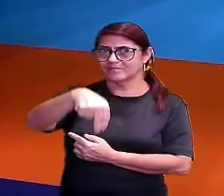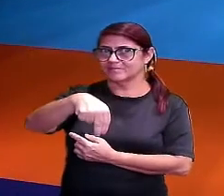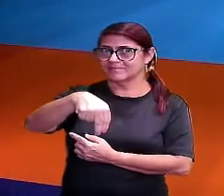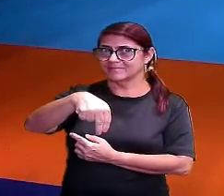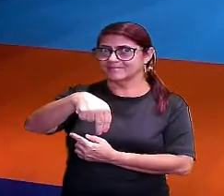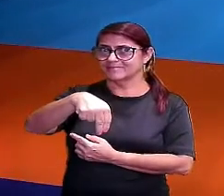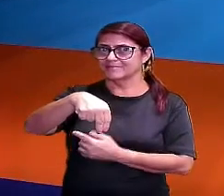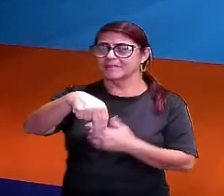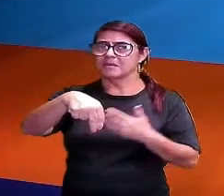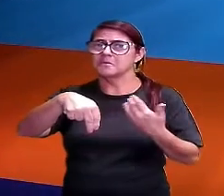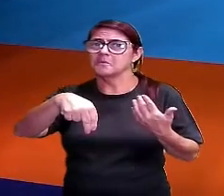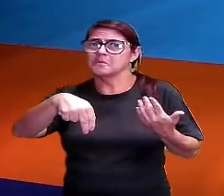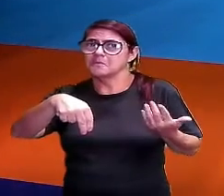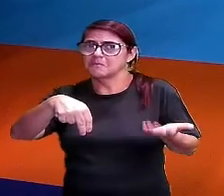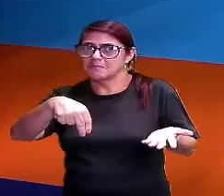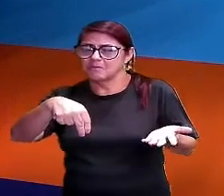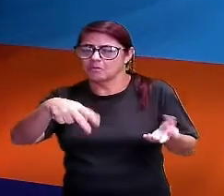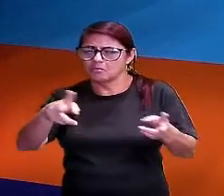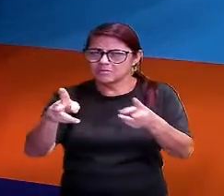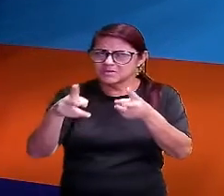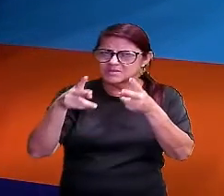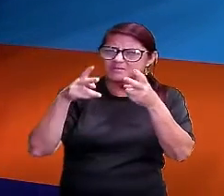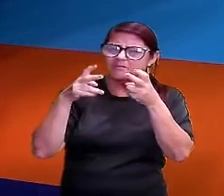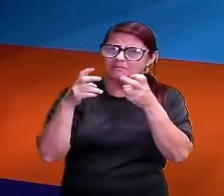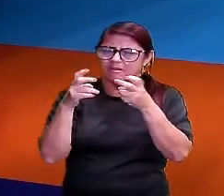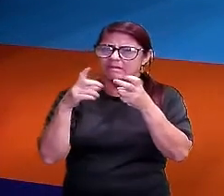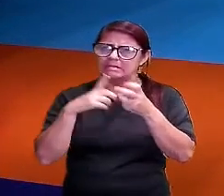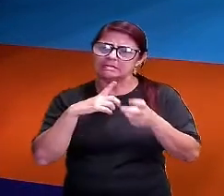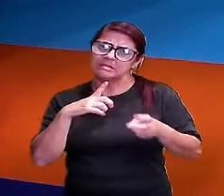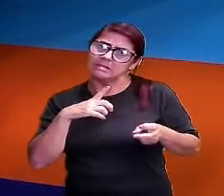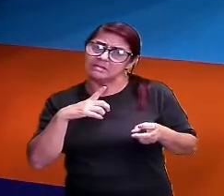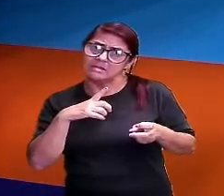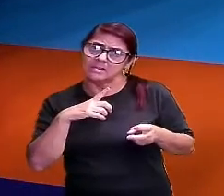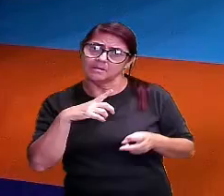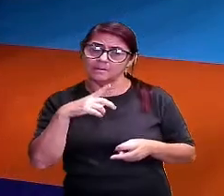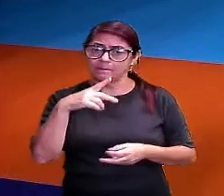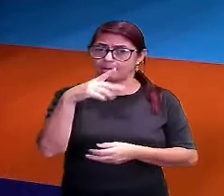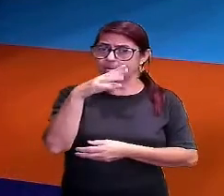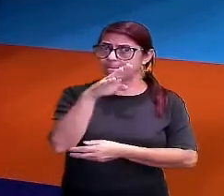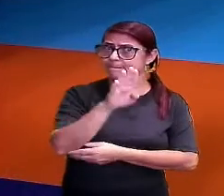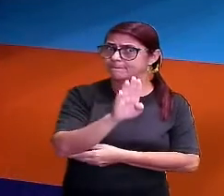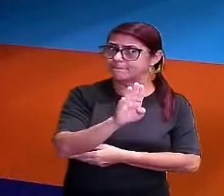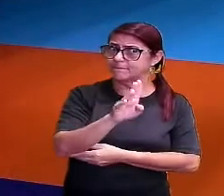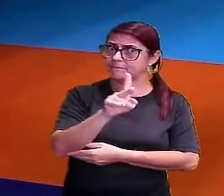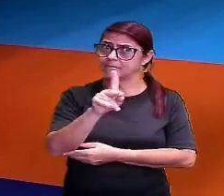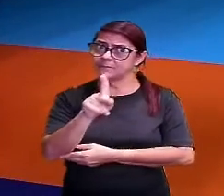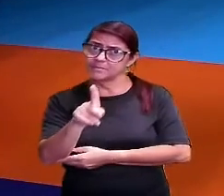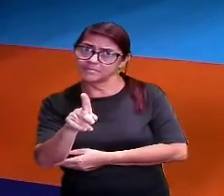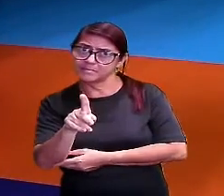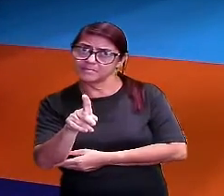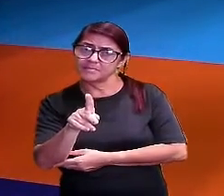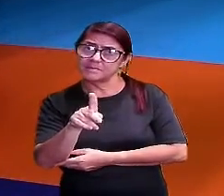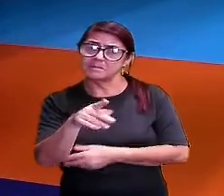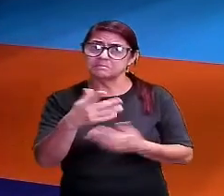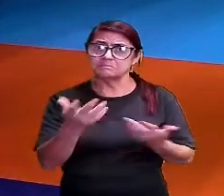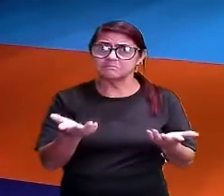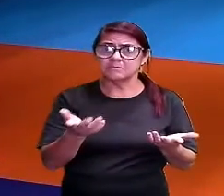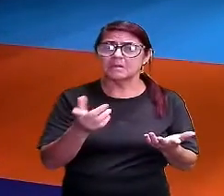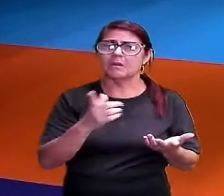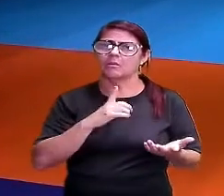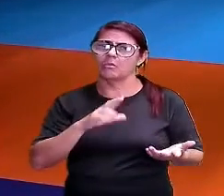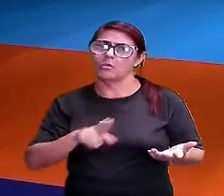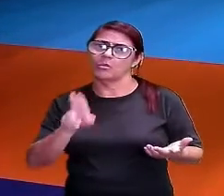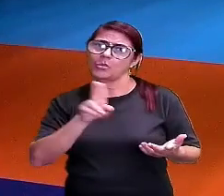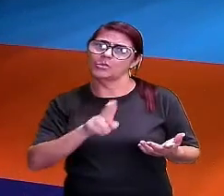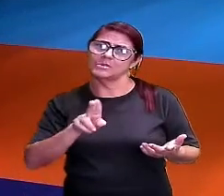perninhas. Então, você vai observar, se tiver aqui o P e se tiver aqui o B, então eu